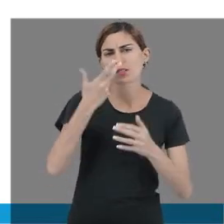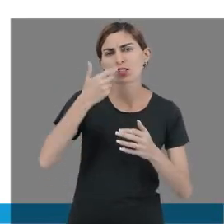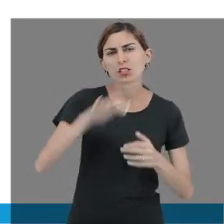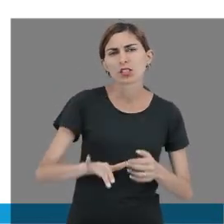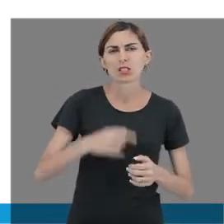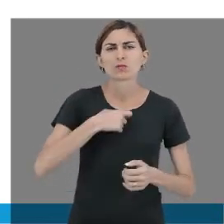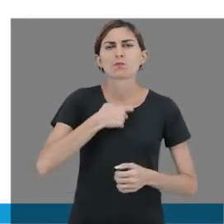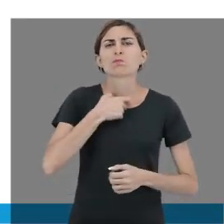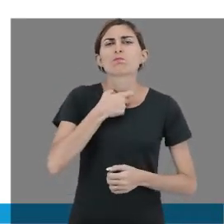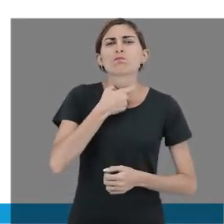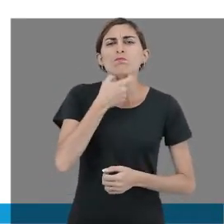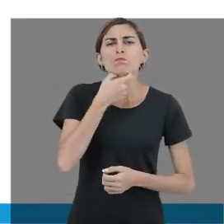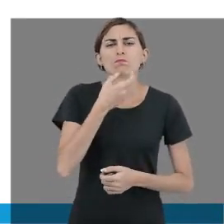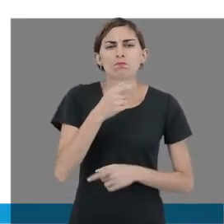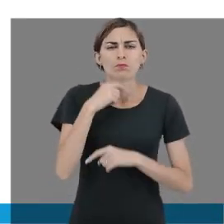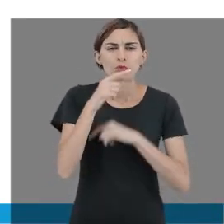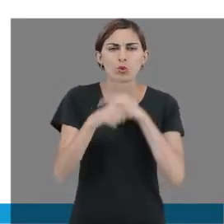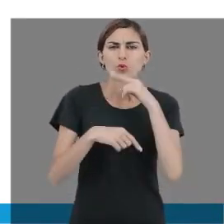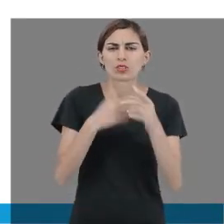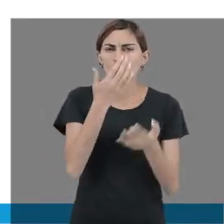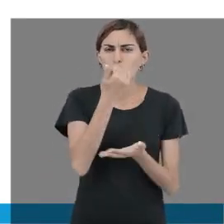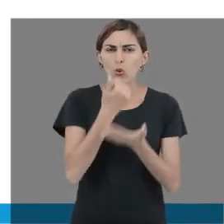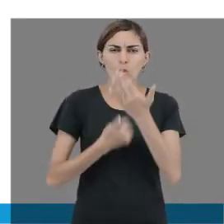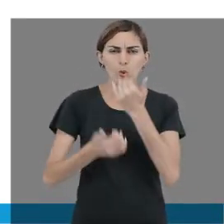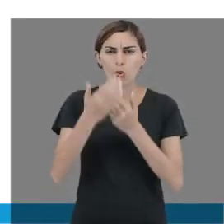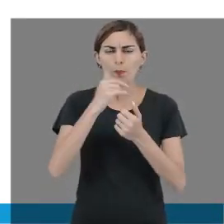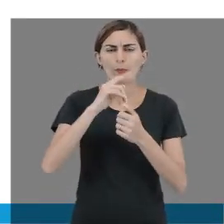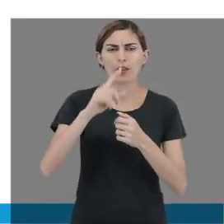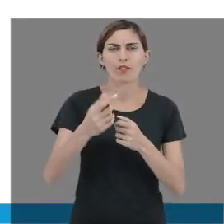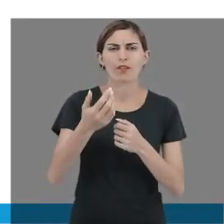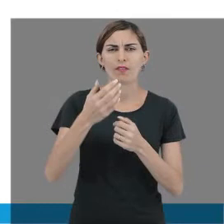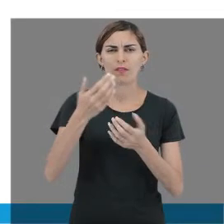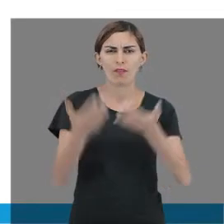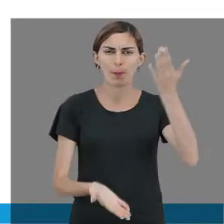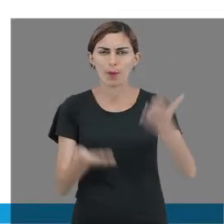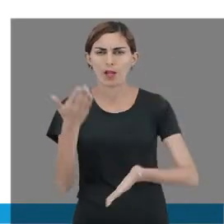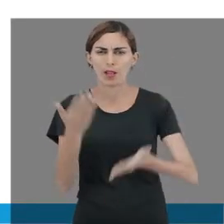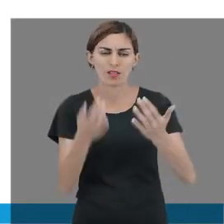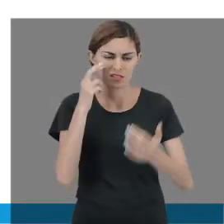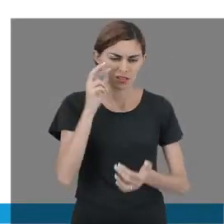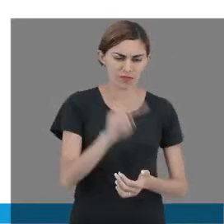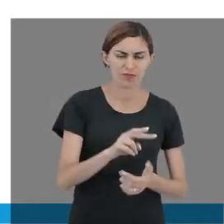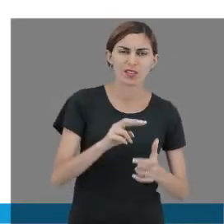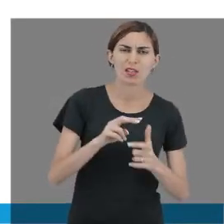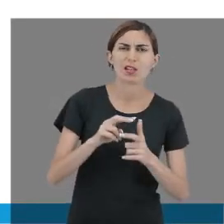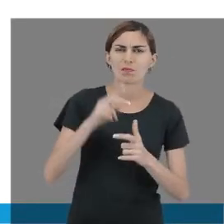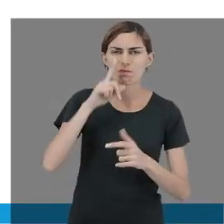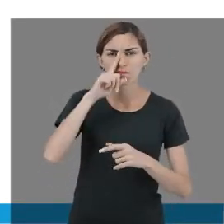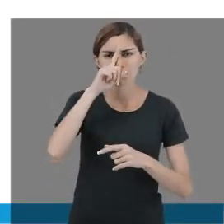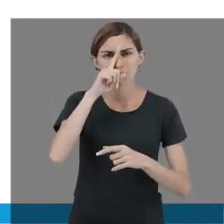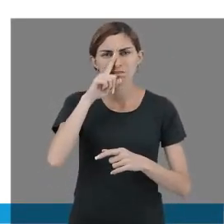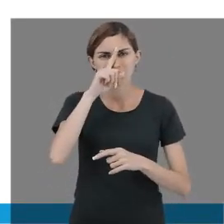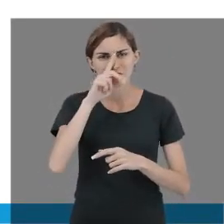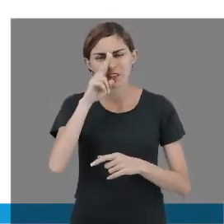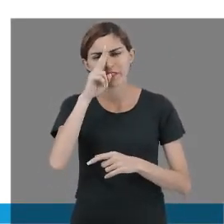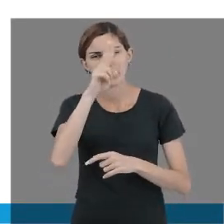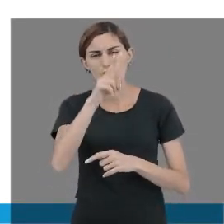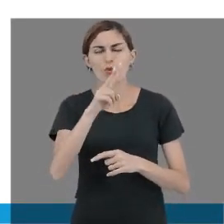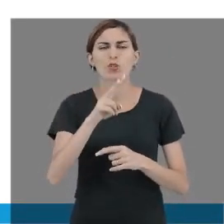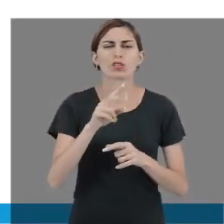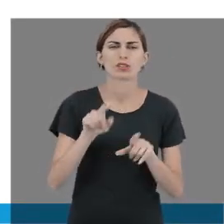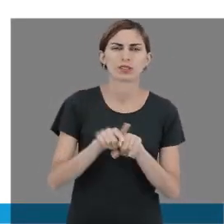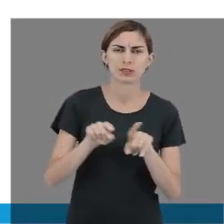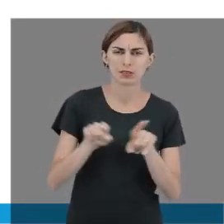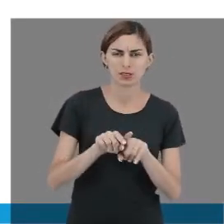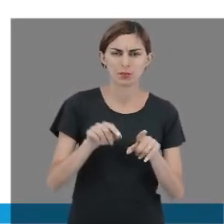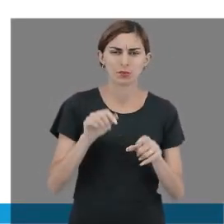quando tem complicação, mas aí eu vou focar nas coisas mais frequentes, é a gastrotomia, né? Ou seja, a criança que tem uma disfagia grave, que não tem condições de comer